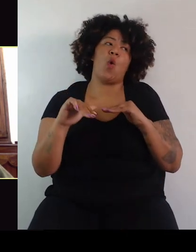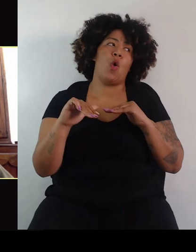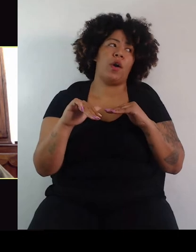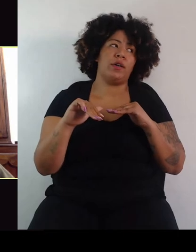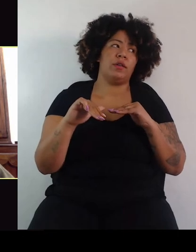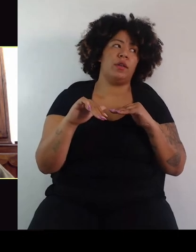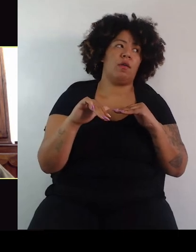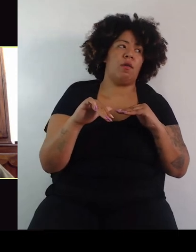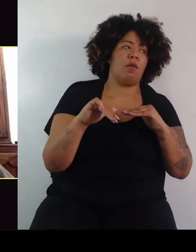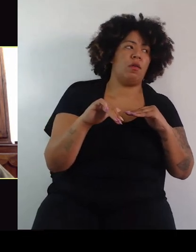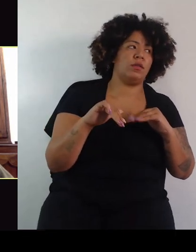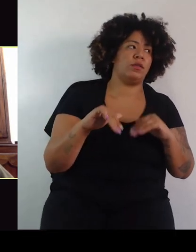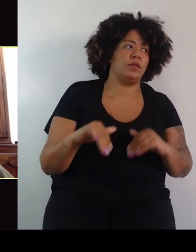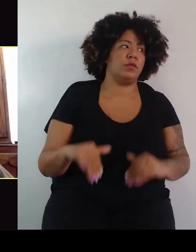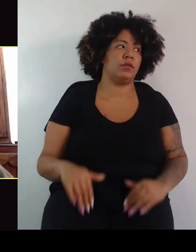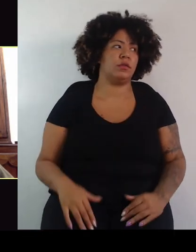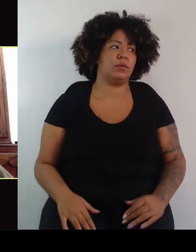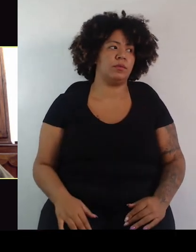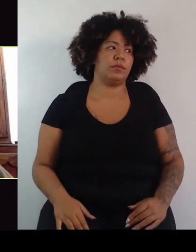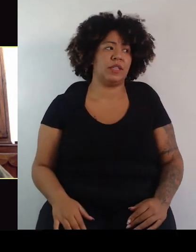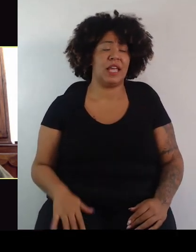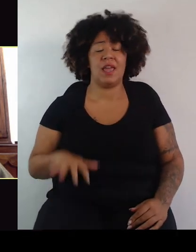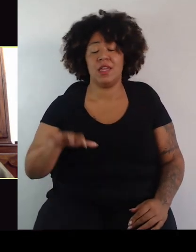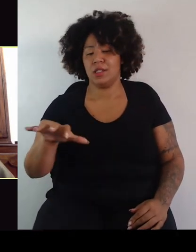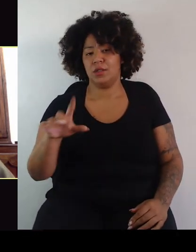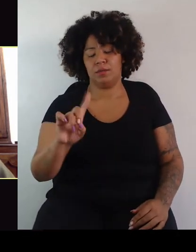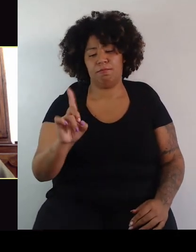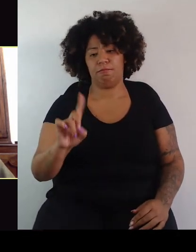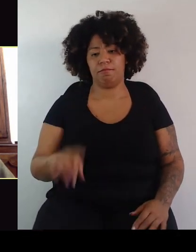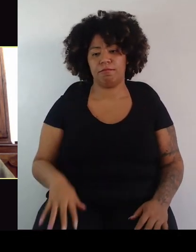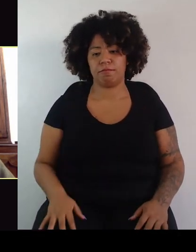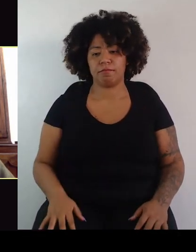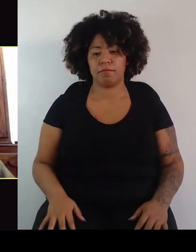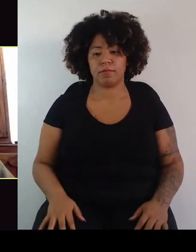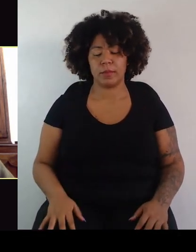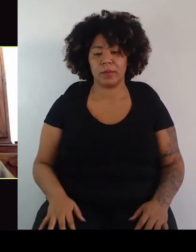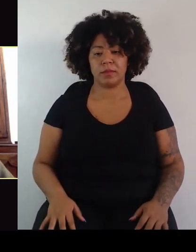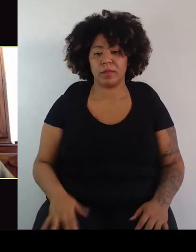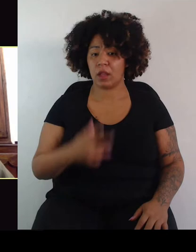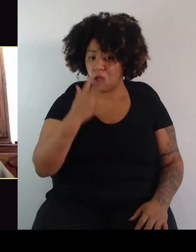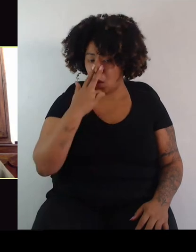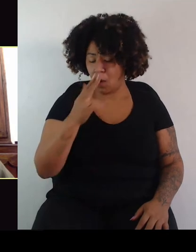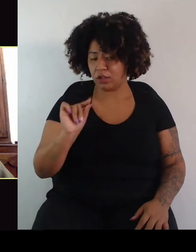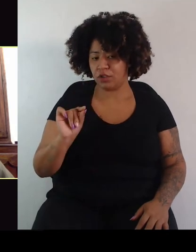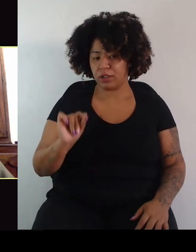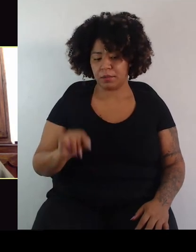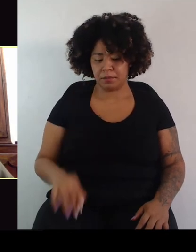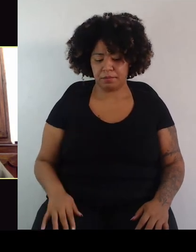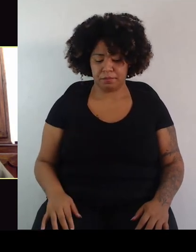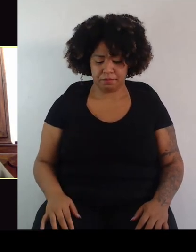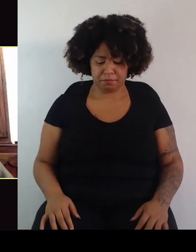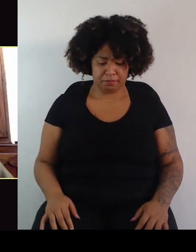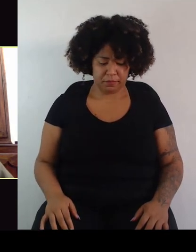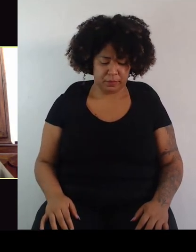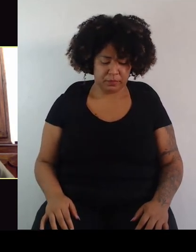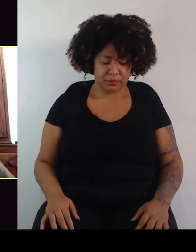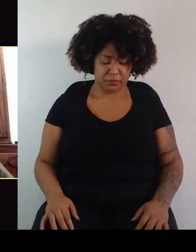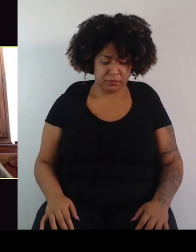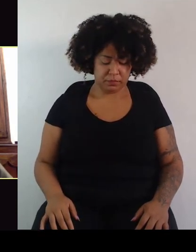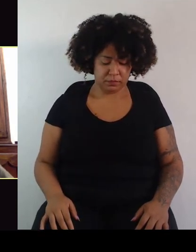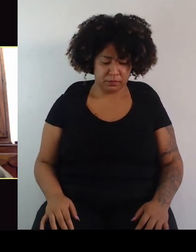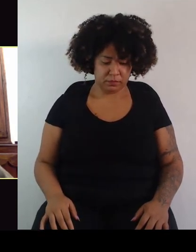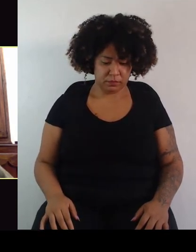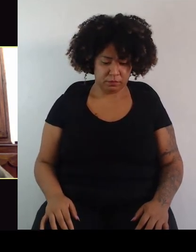não acho que seja o caso acho que as pessoas